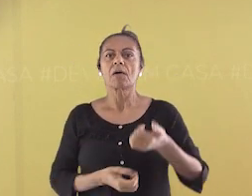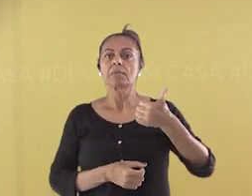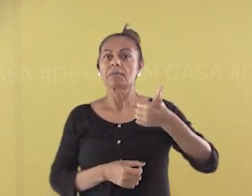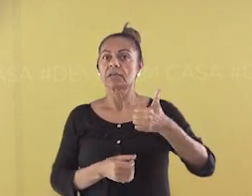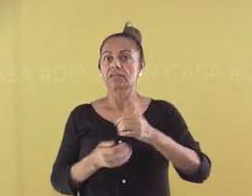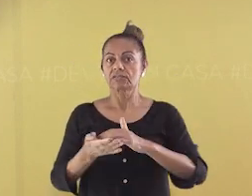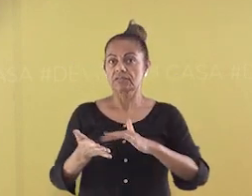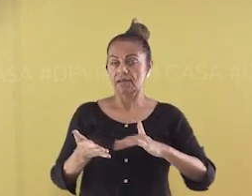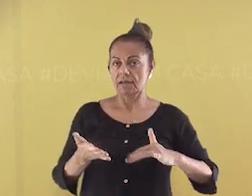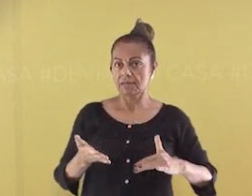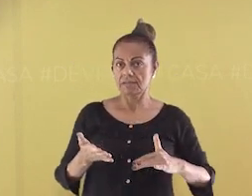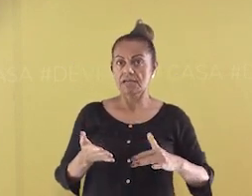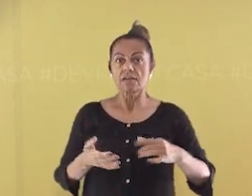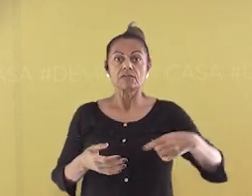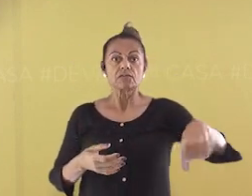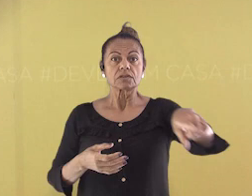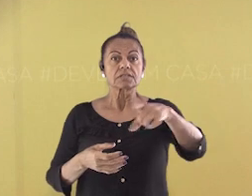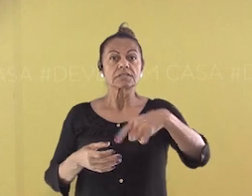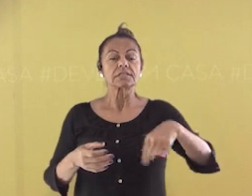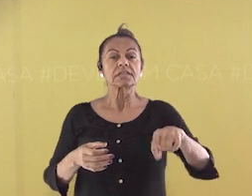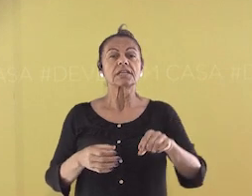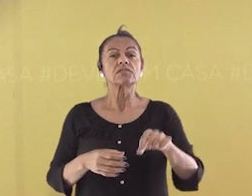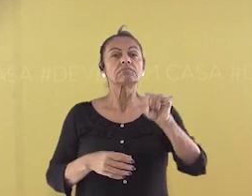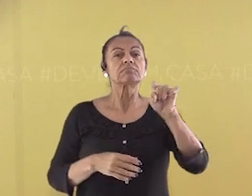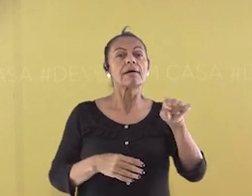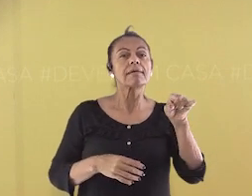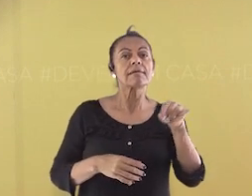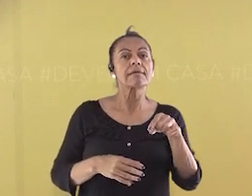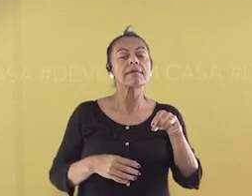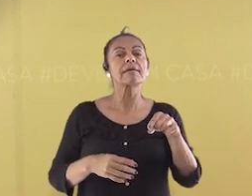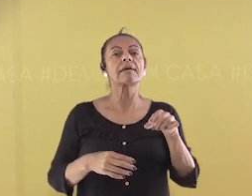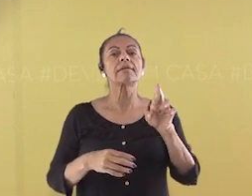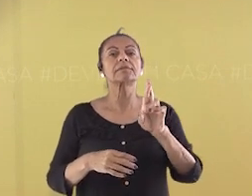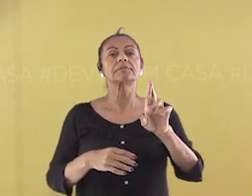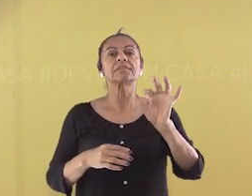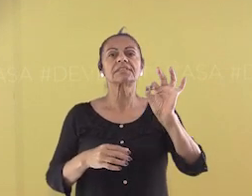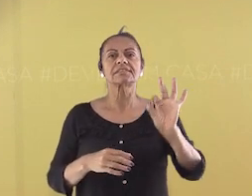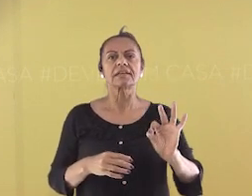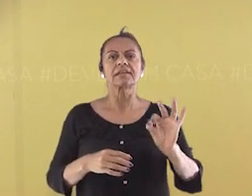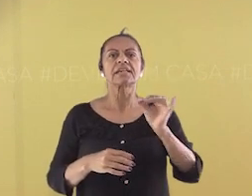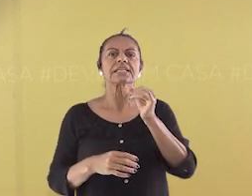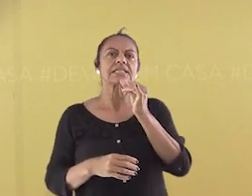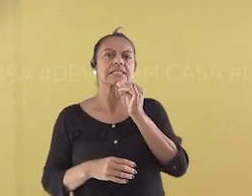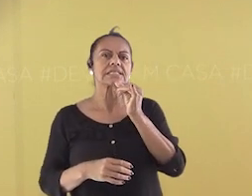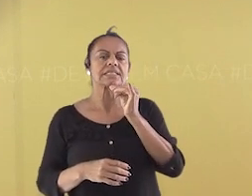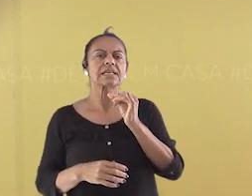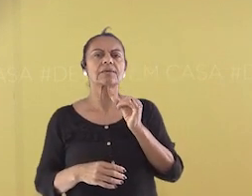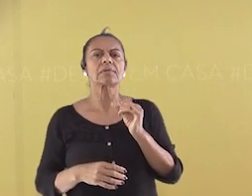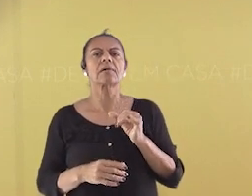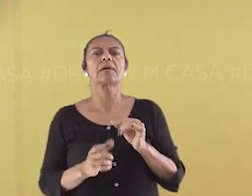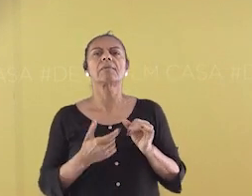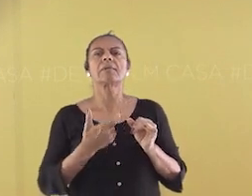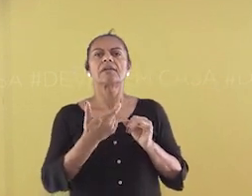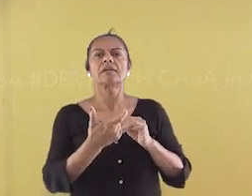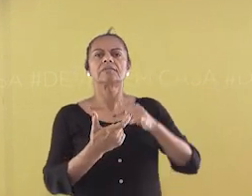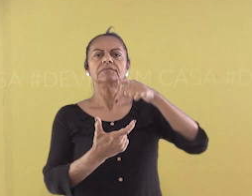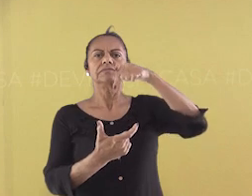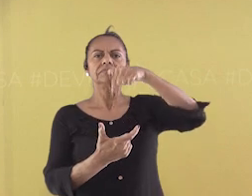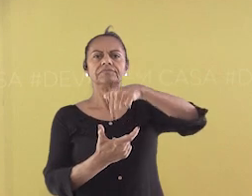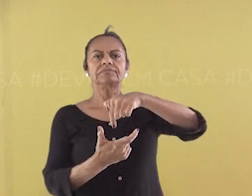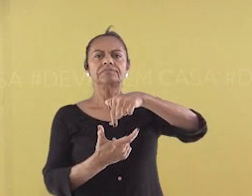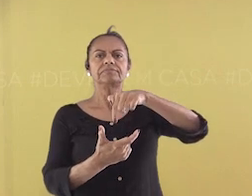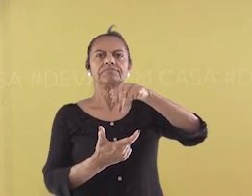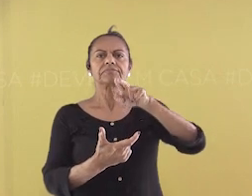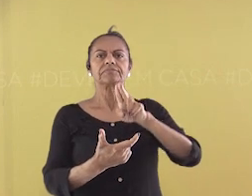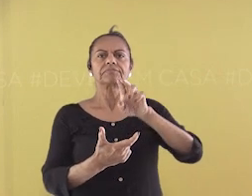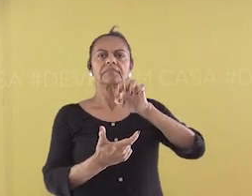correta referente à origem do alimento. A palavra queijo se inicia com a letra Q. É de